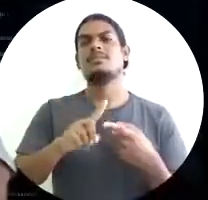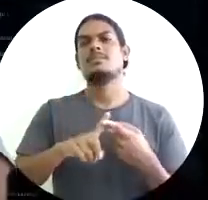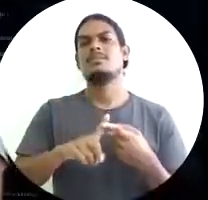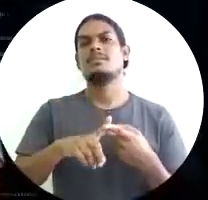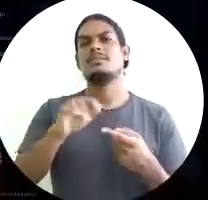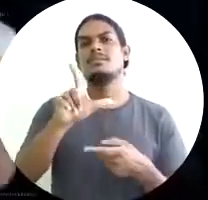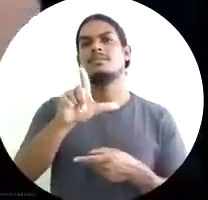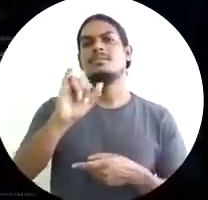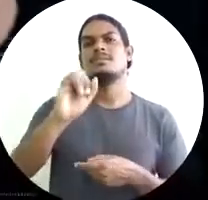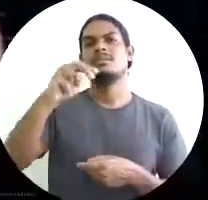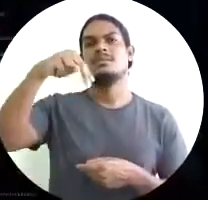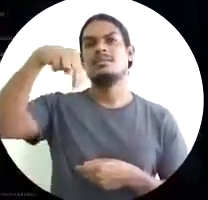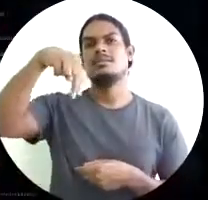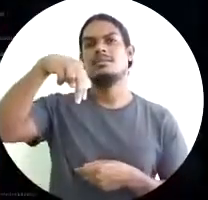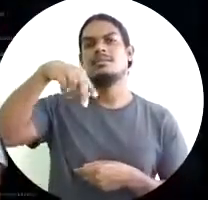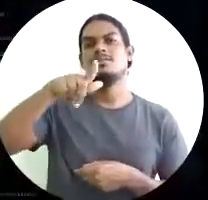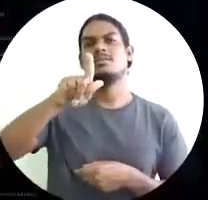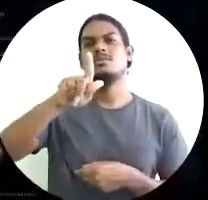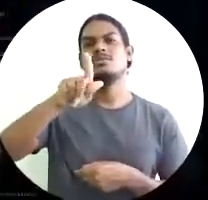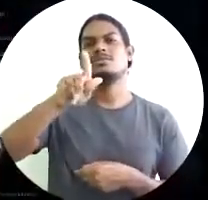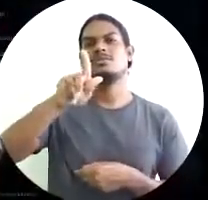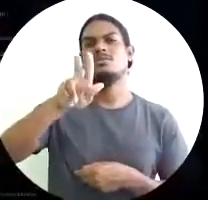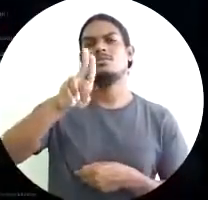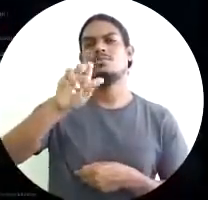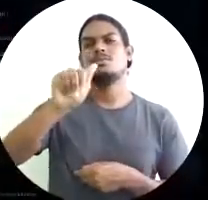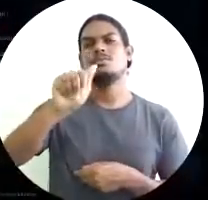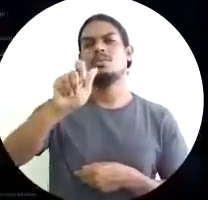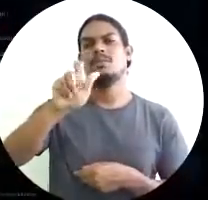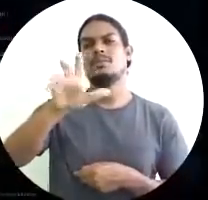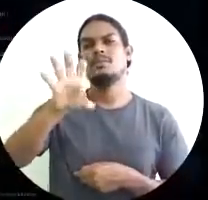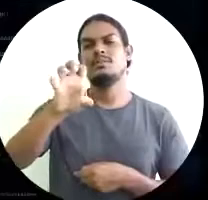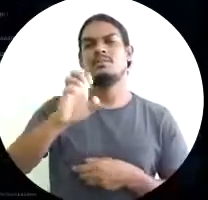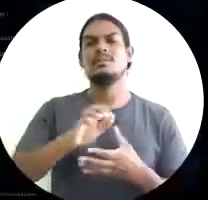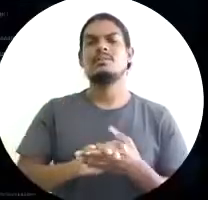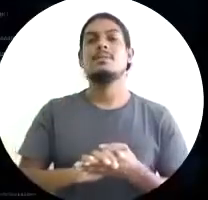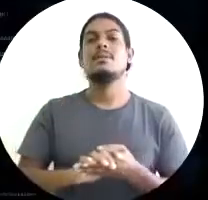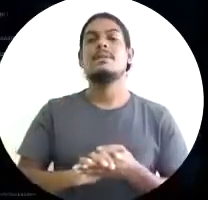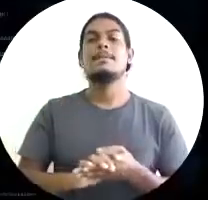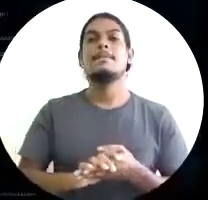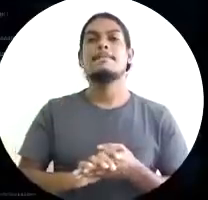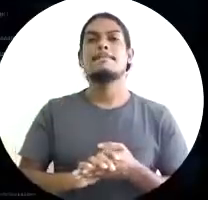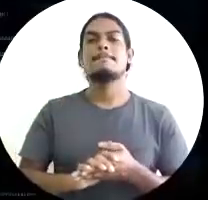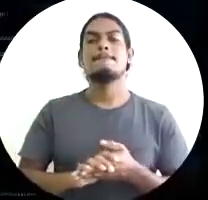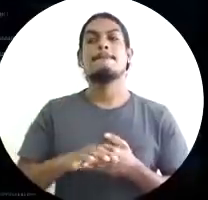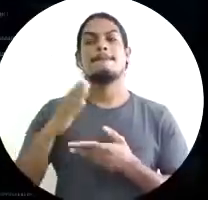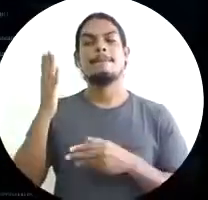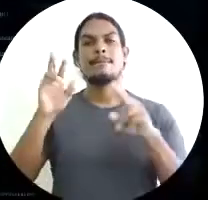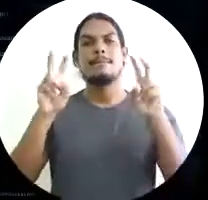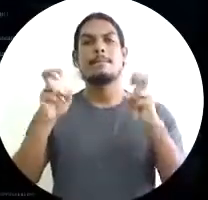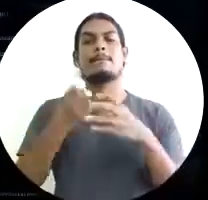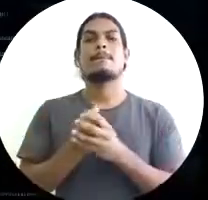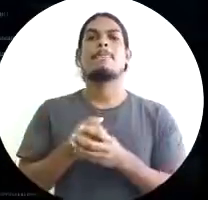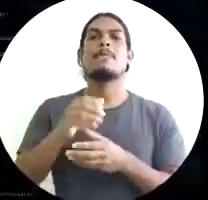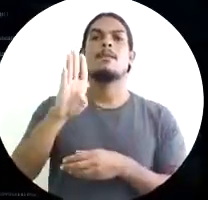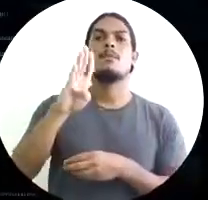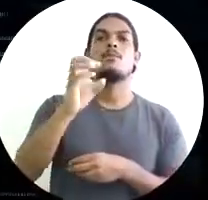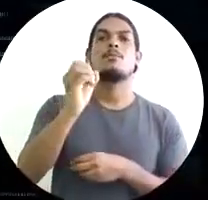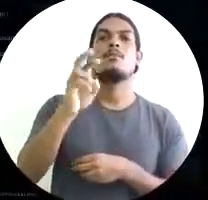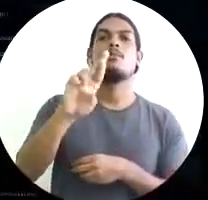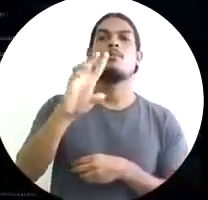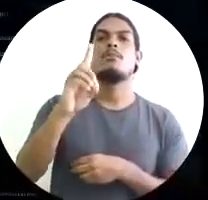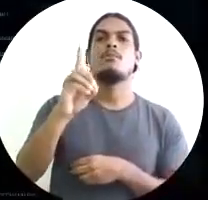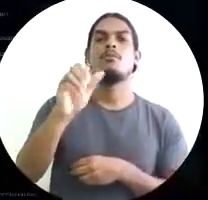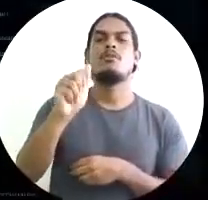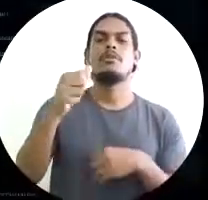colocar todas elas para não ter que definir uma por uma. A propriedade de borda, ela pode ser colocada em qualquer elemento